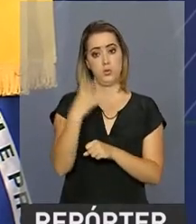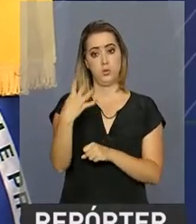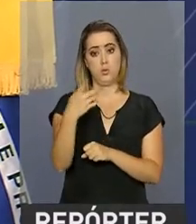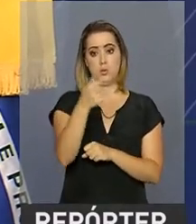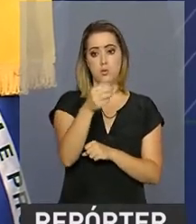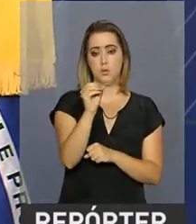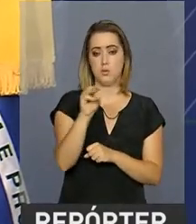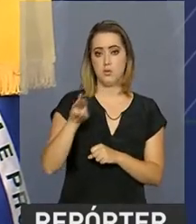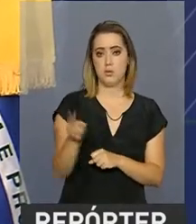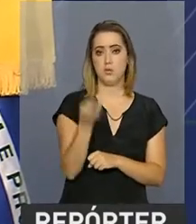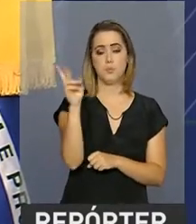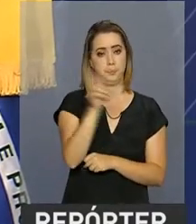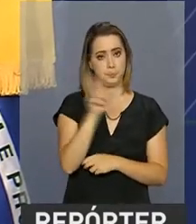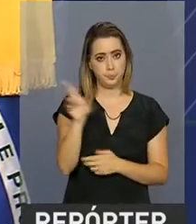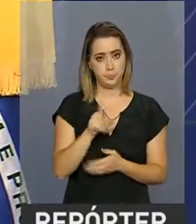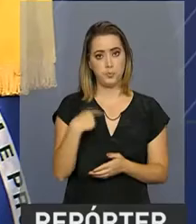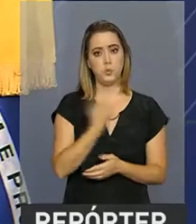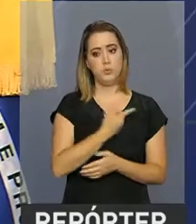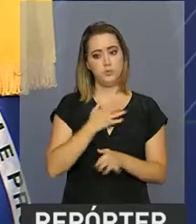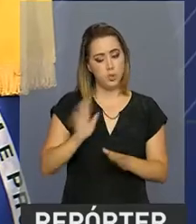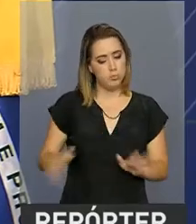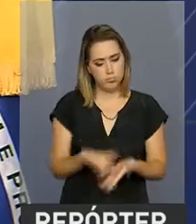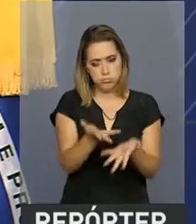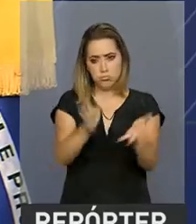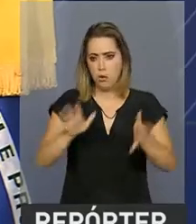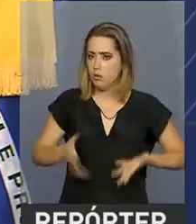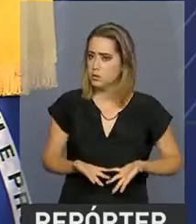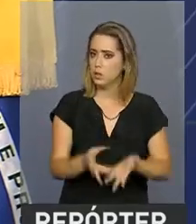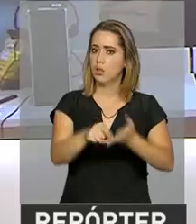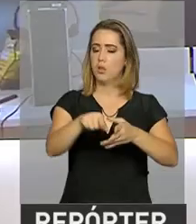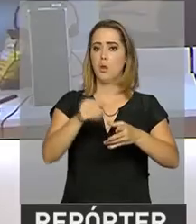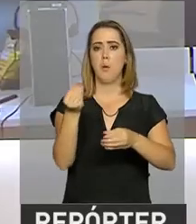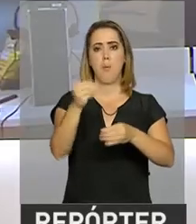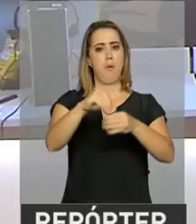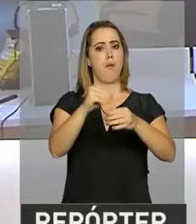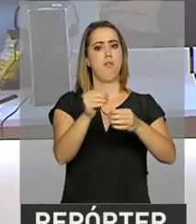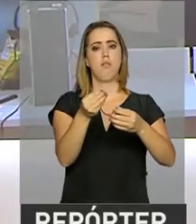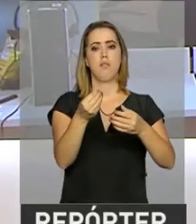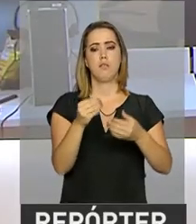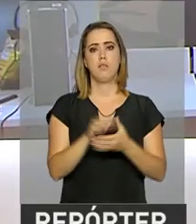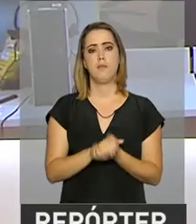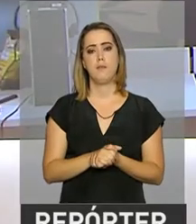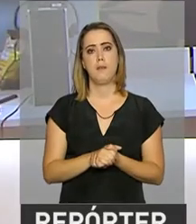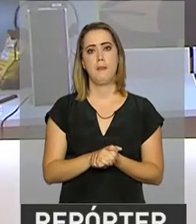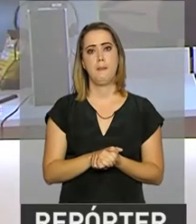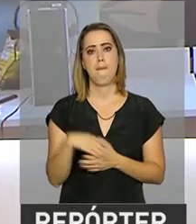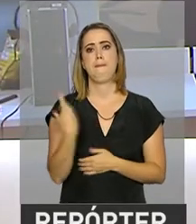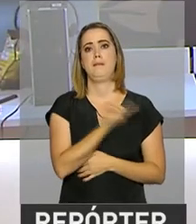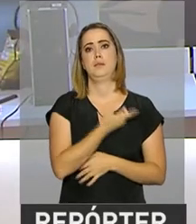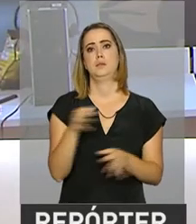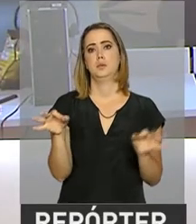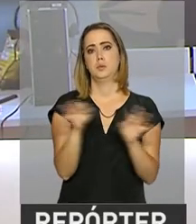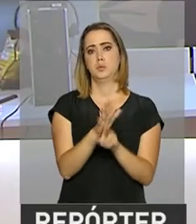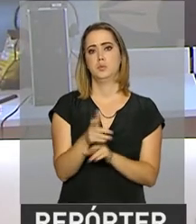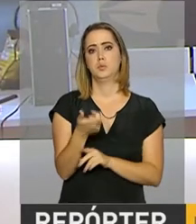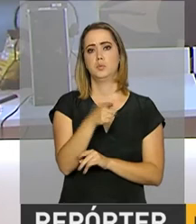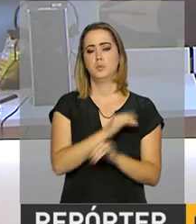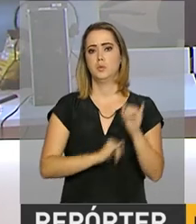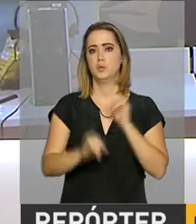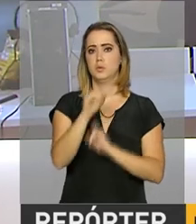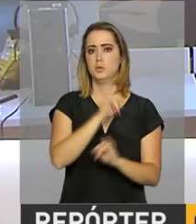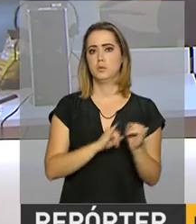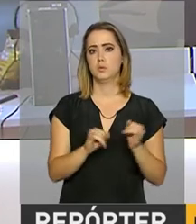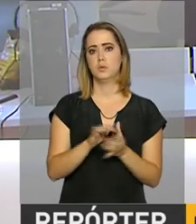sorte que nós vamos acelerar a implantação do showroom nós ficamos por aqui podemos voltar a qualquer momento